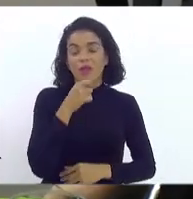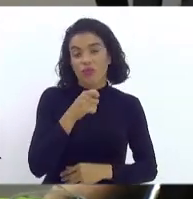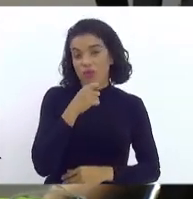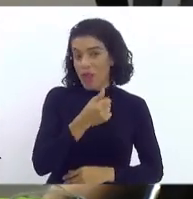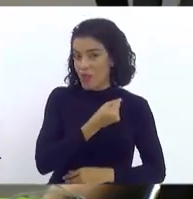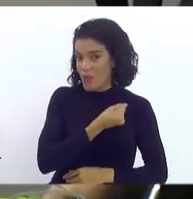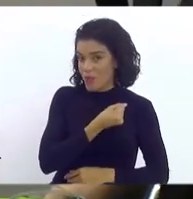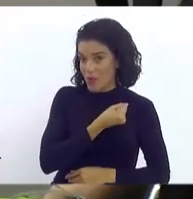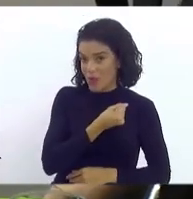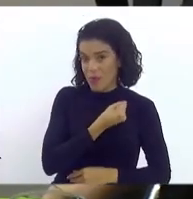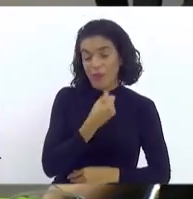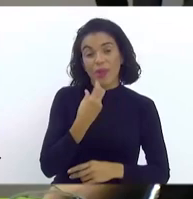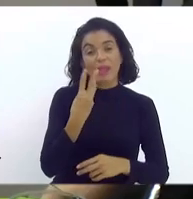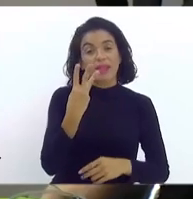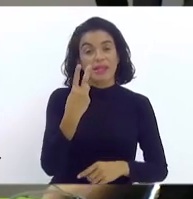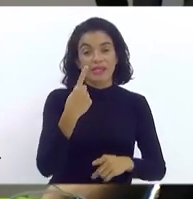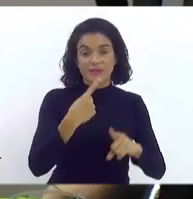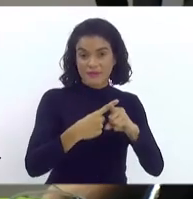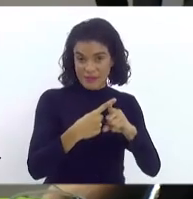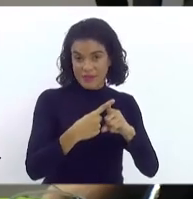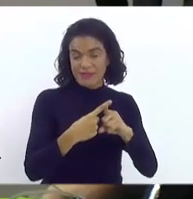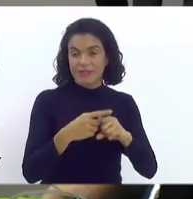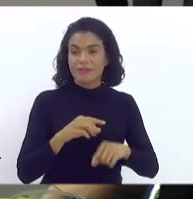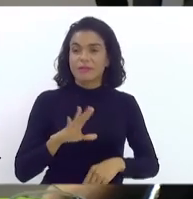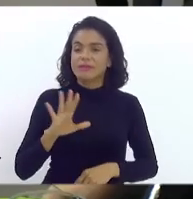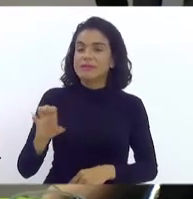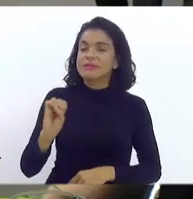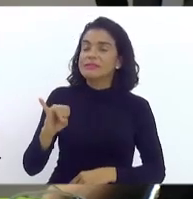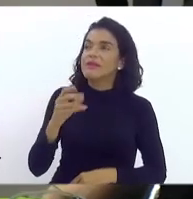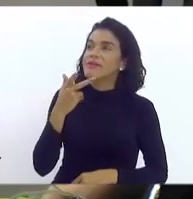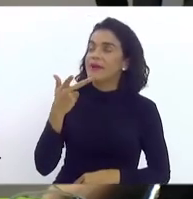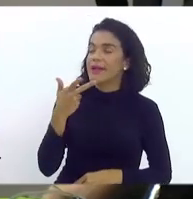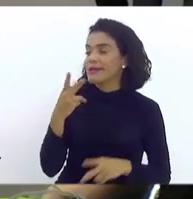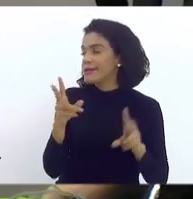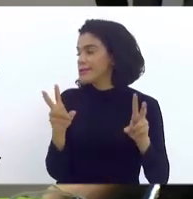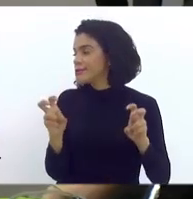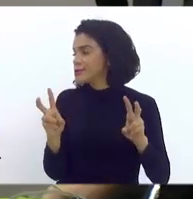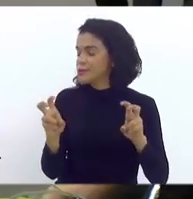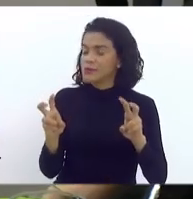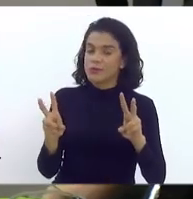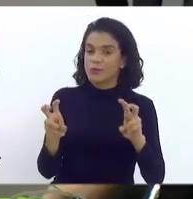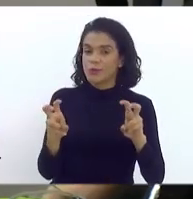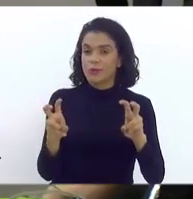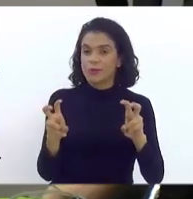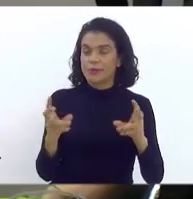remunerados, porque são 3 vezes a base de ativo. Se nós formos falar sobre